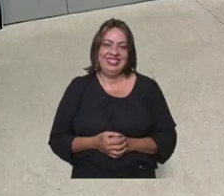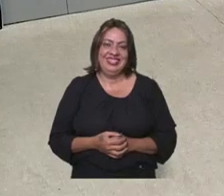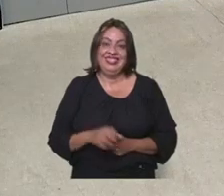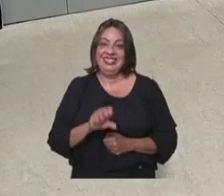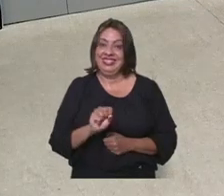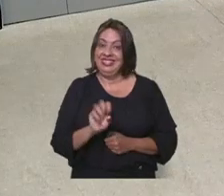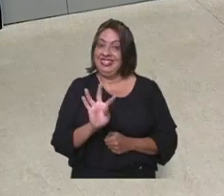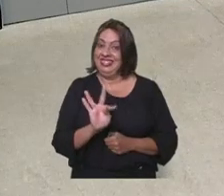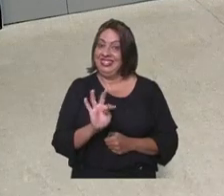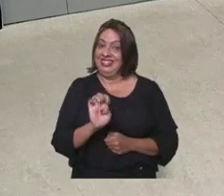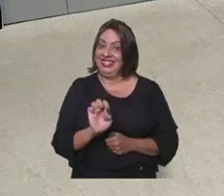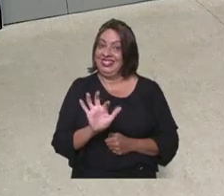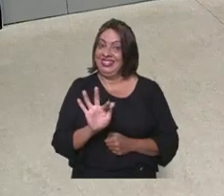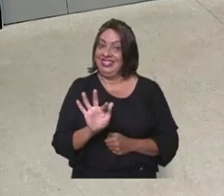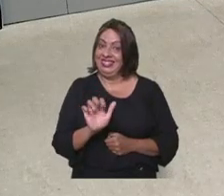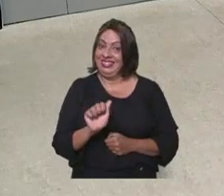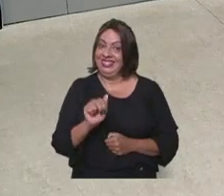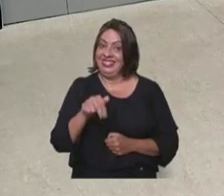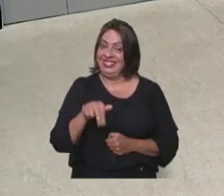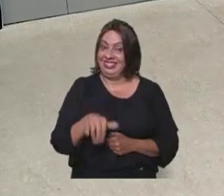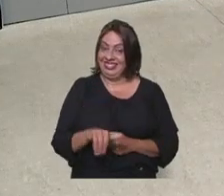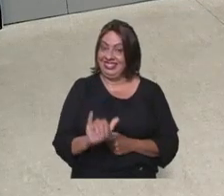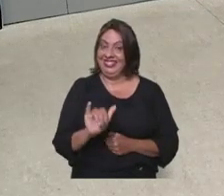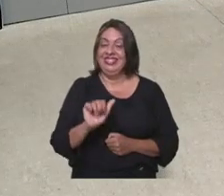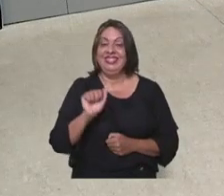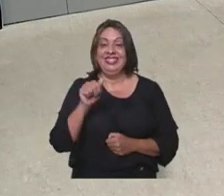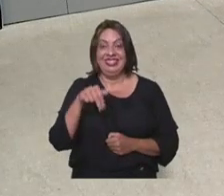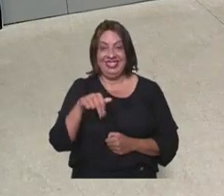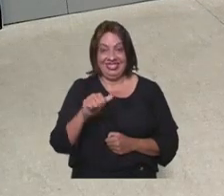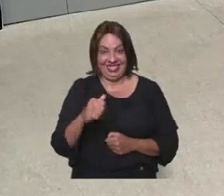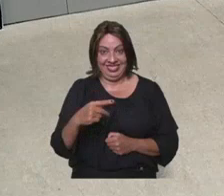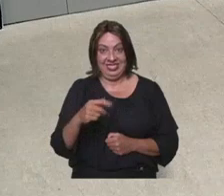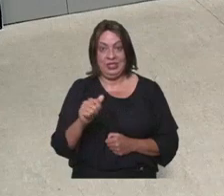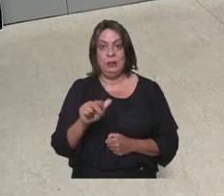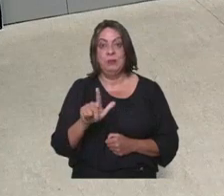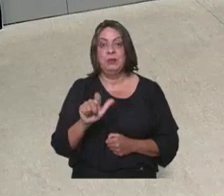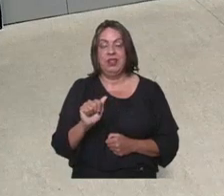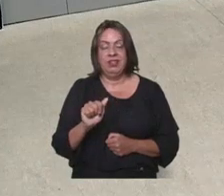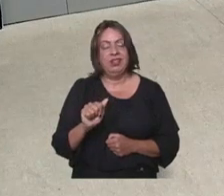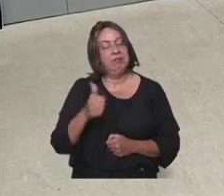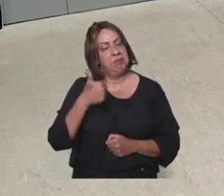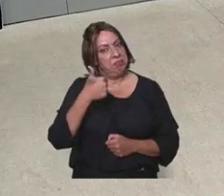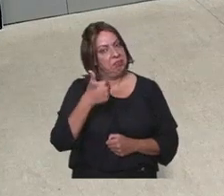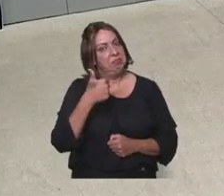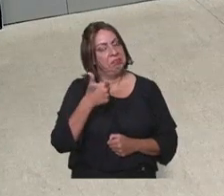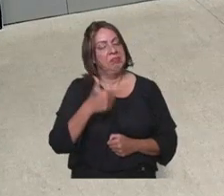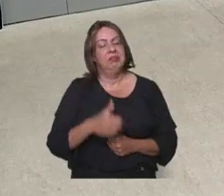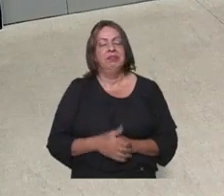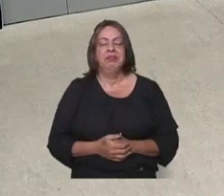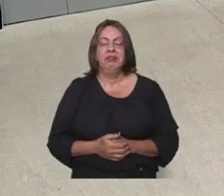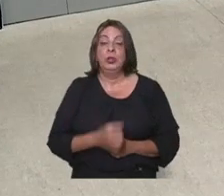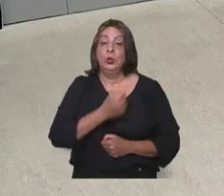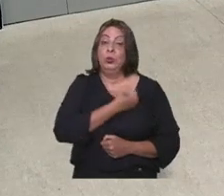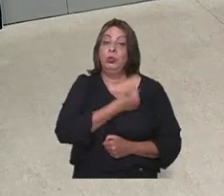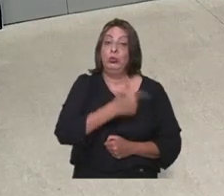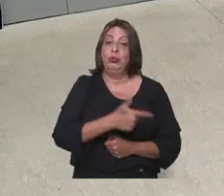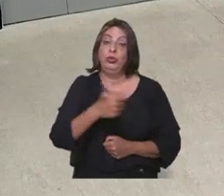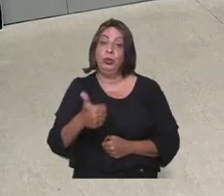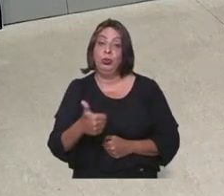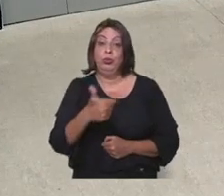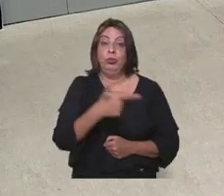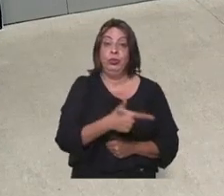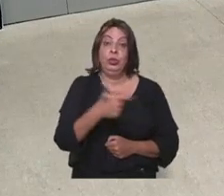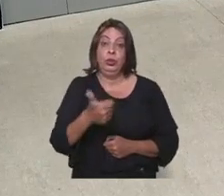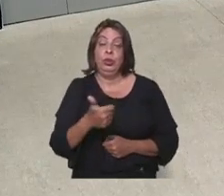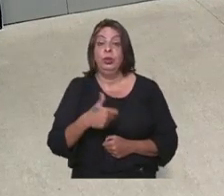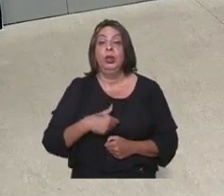Stephanie, Aldenice, Ana Paula, que legal ter vocês aqui também junto com a gente. 21 é a bolinha da vez, valendo 4